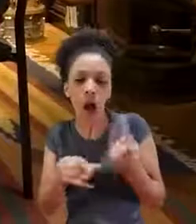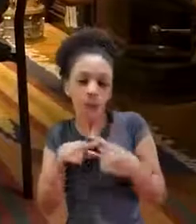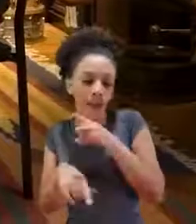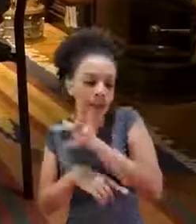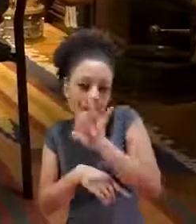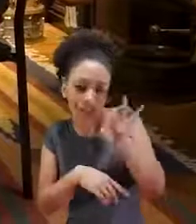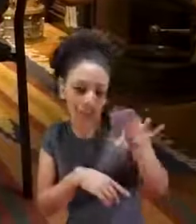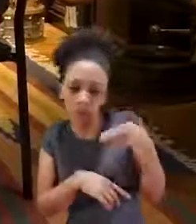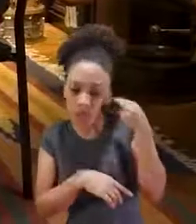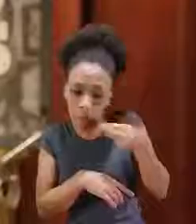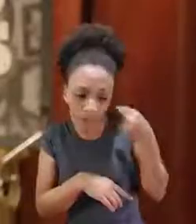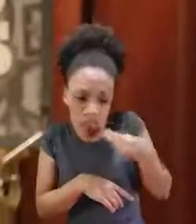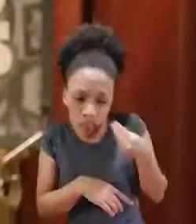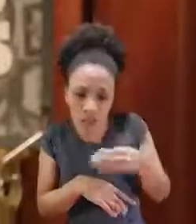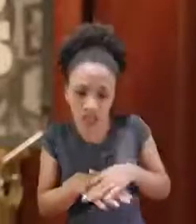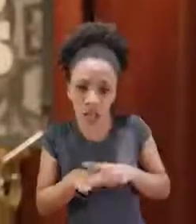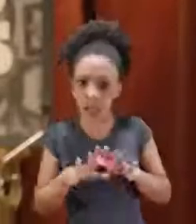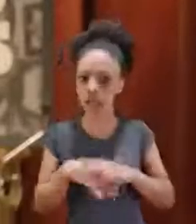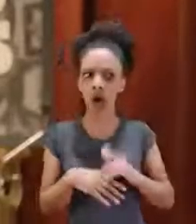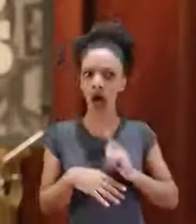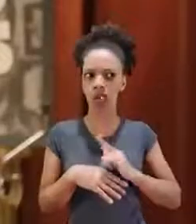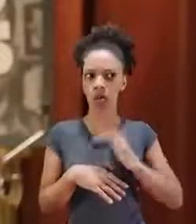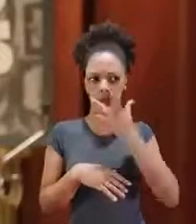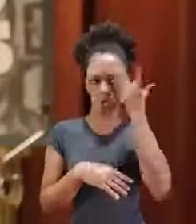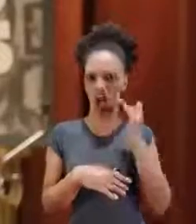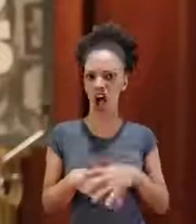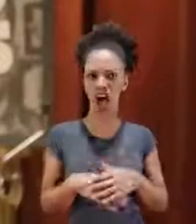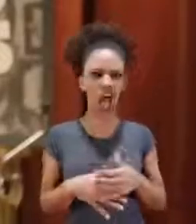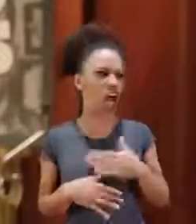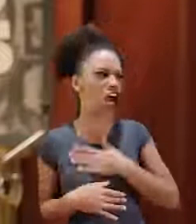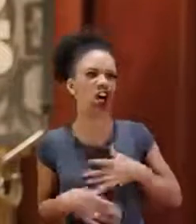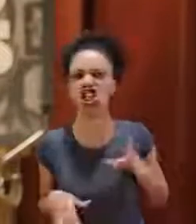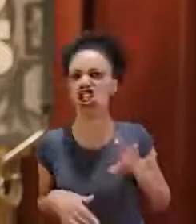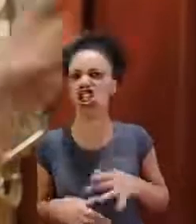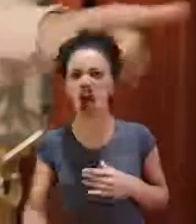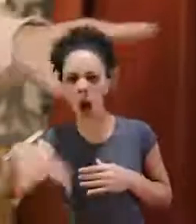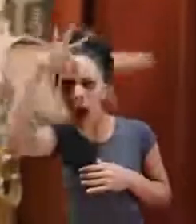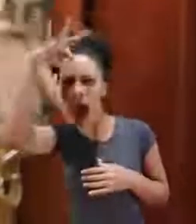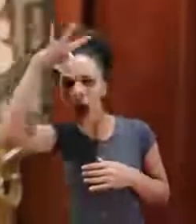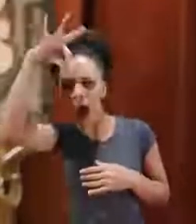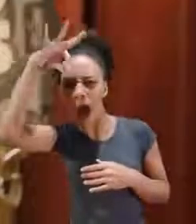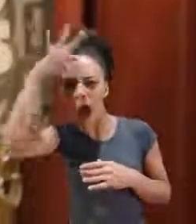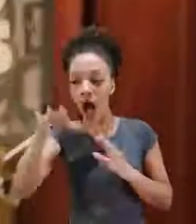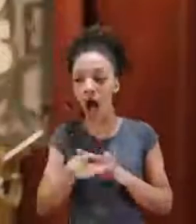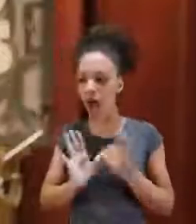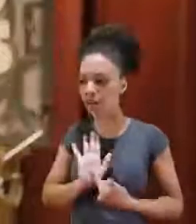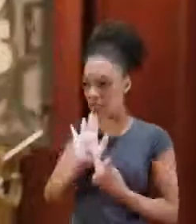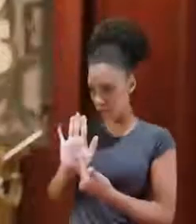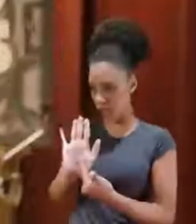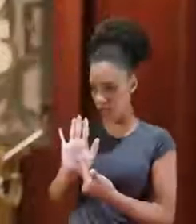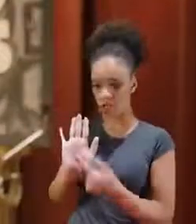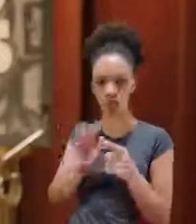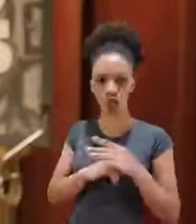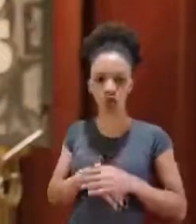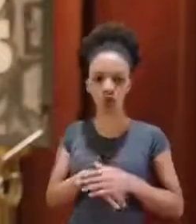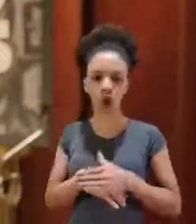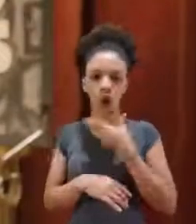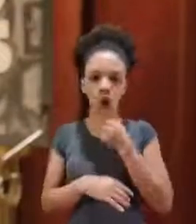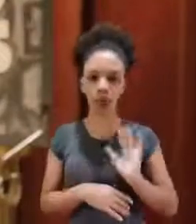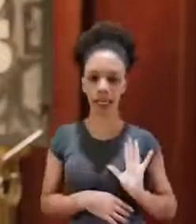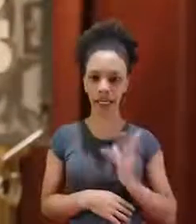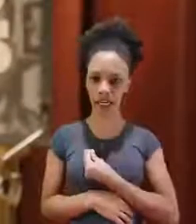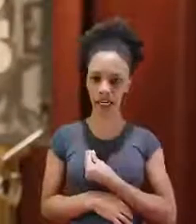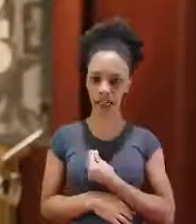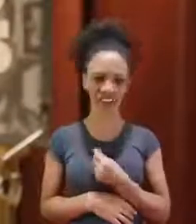situação porque cada um tem uma vivência então tipo o cara que eu só acho você é tão você que a gente mostra ele uma no momento trans